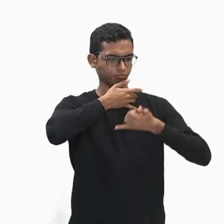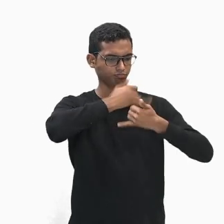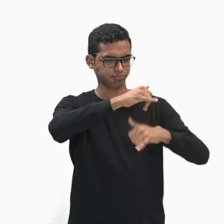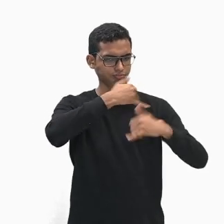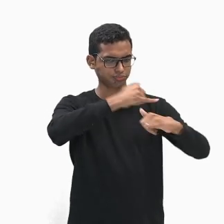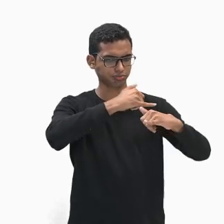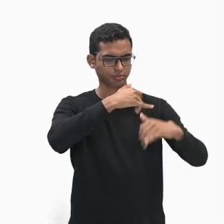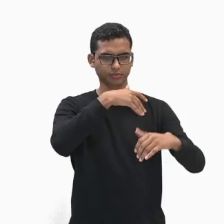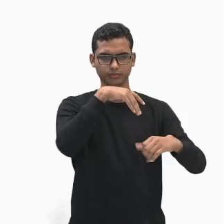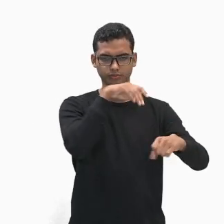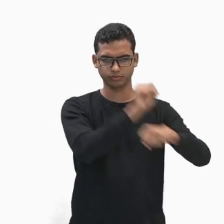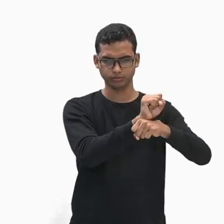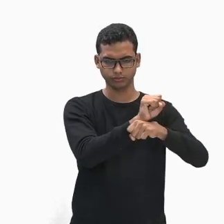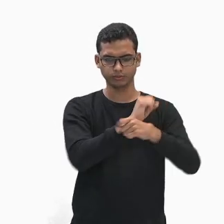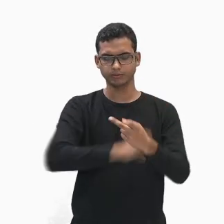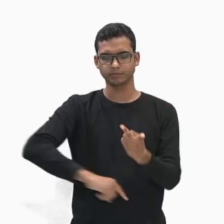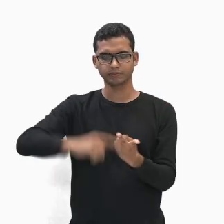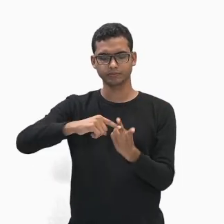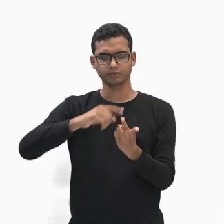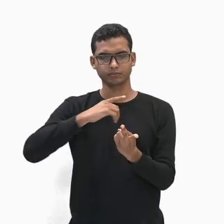eletrostática, a